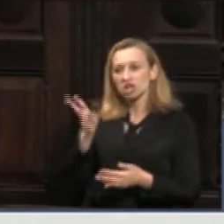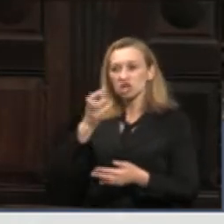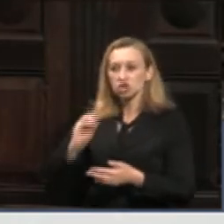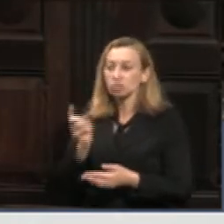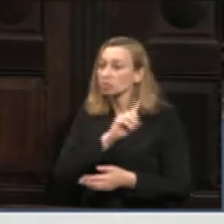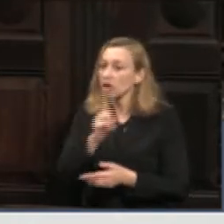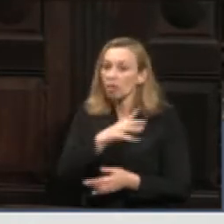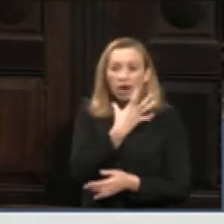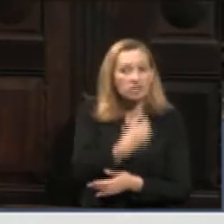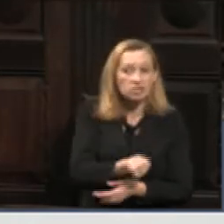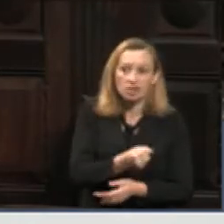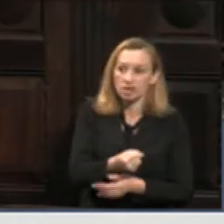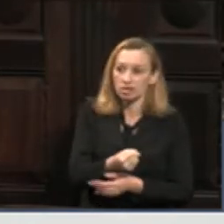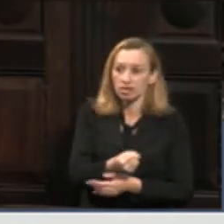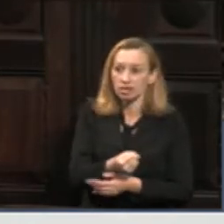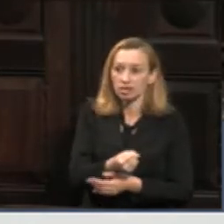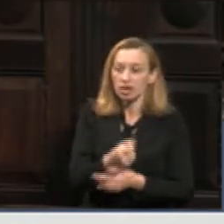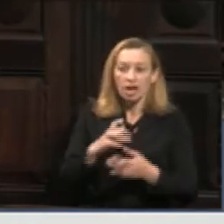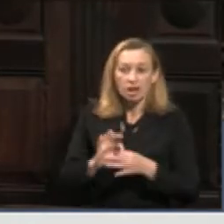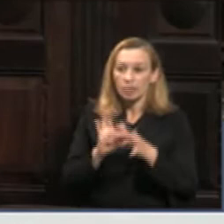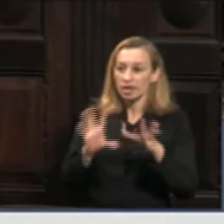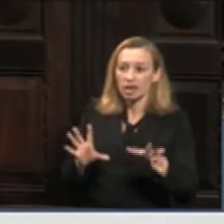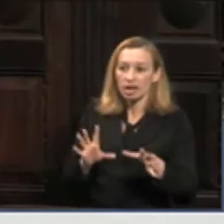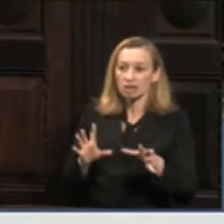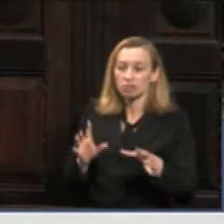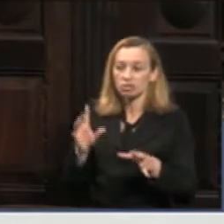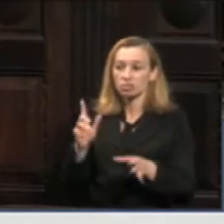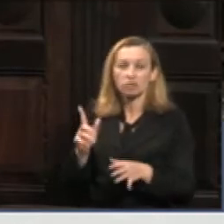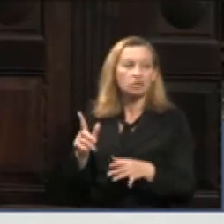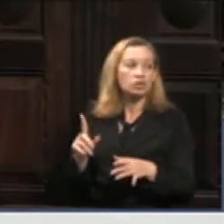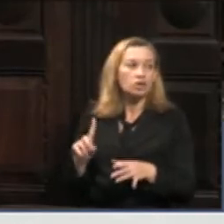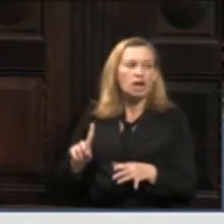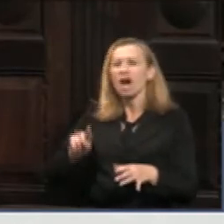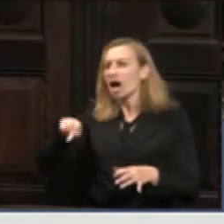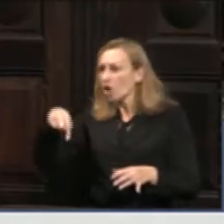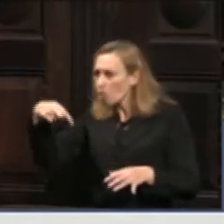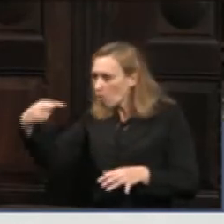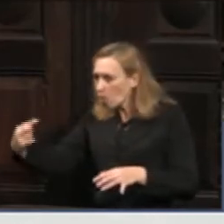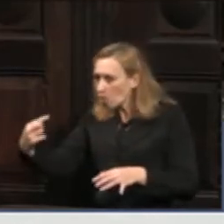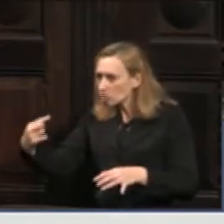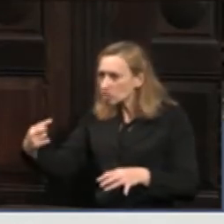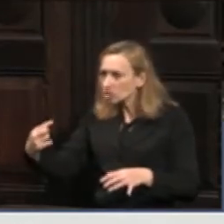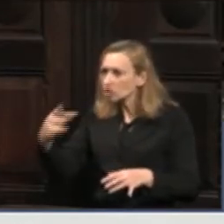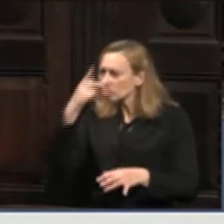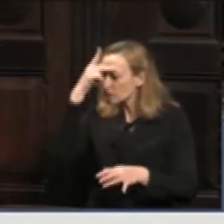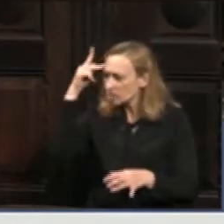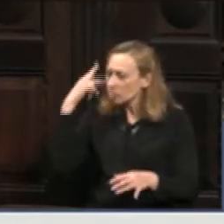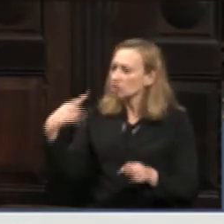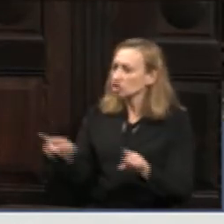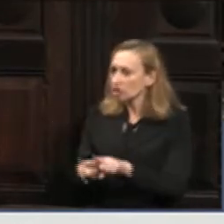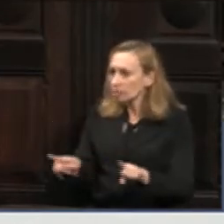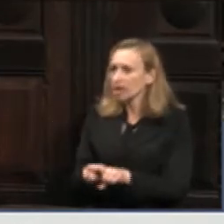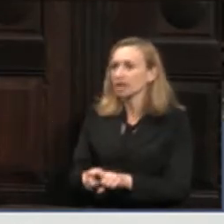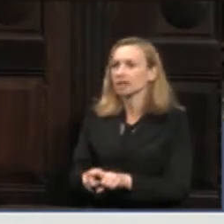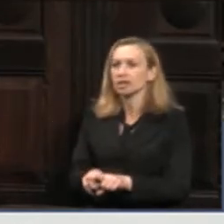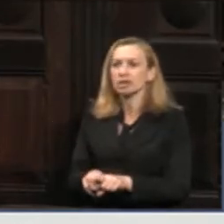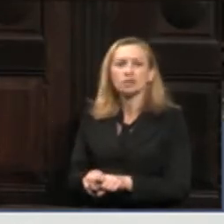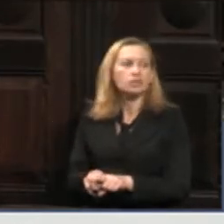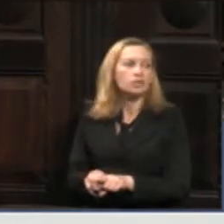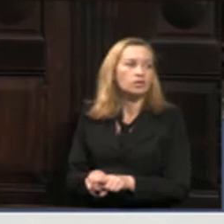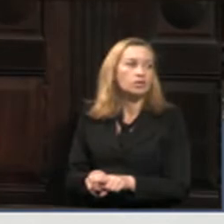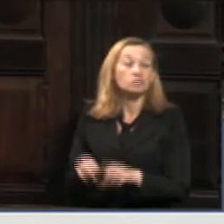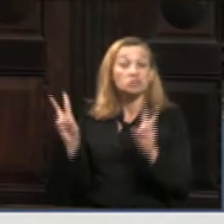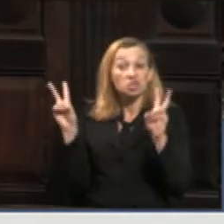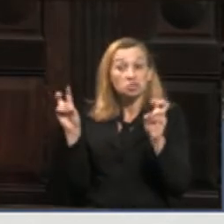concederam habeas corpus a outros condenados em segunda instância. Esta